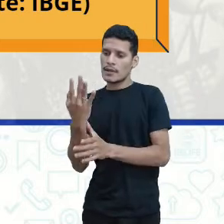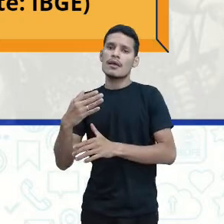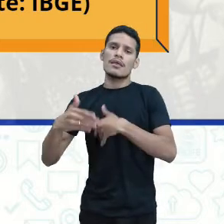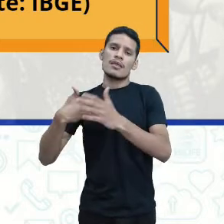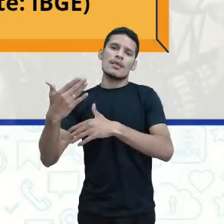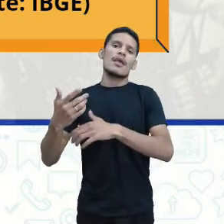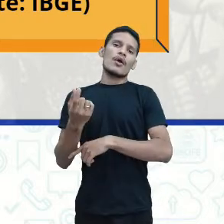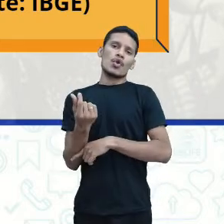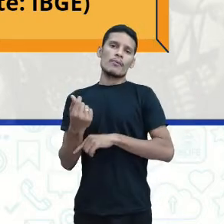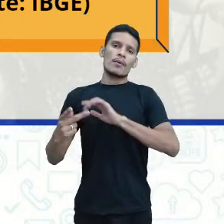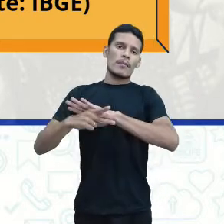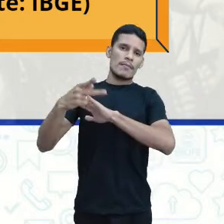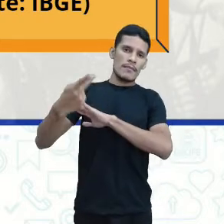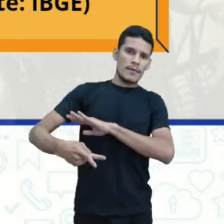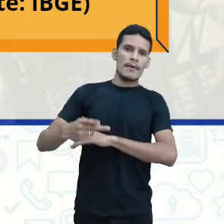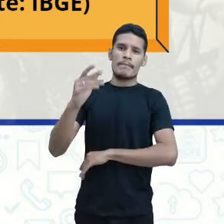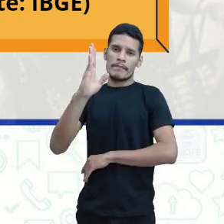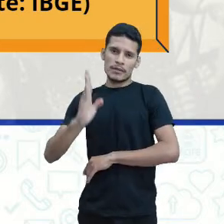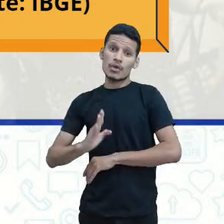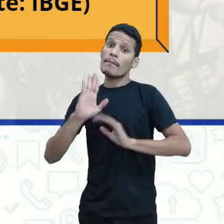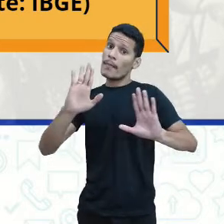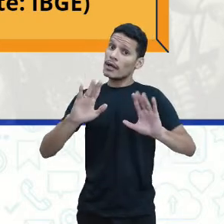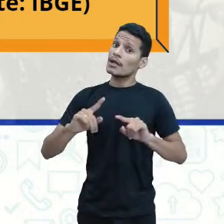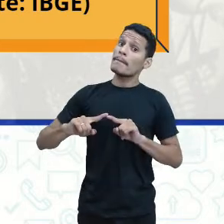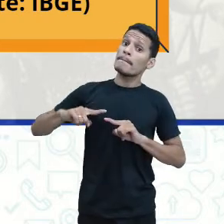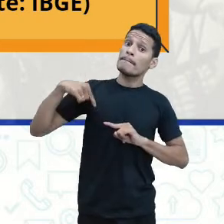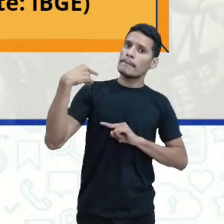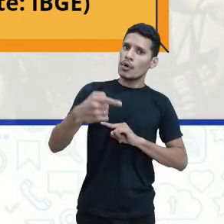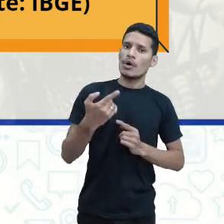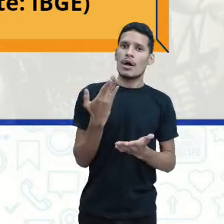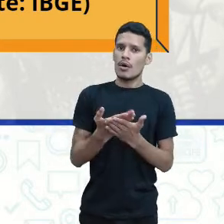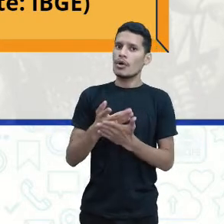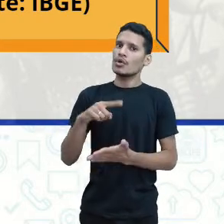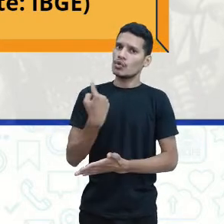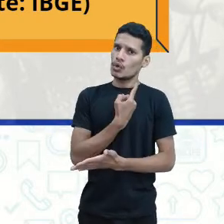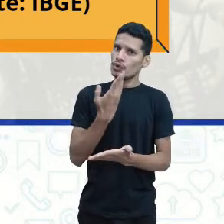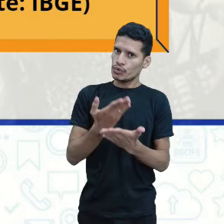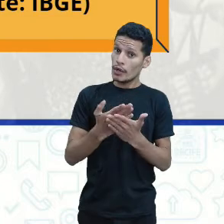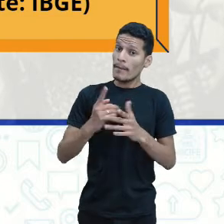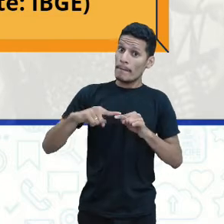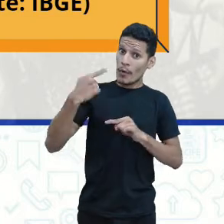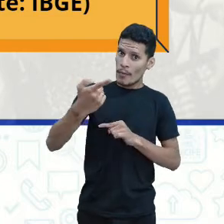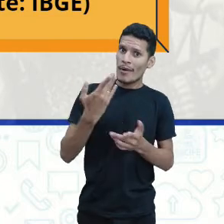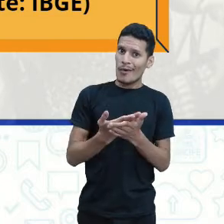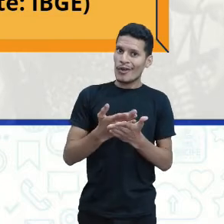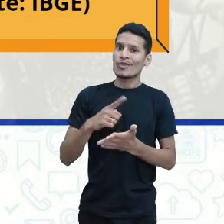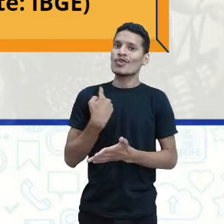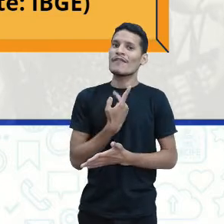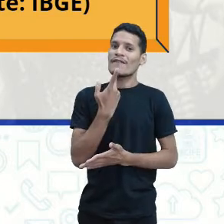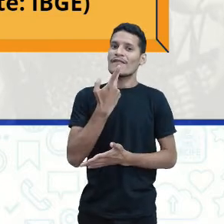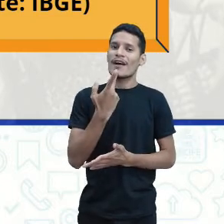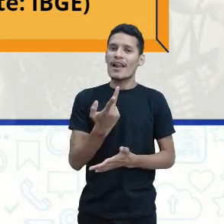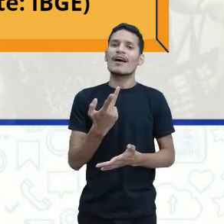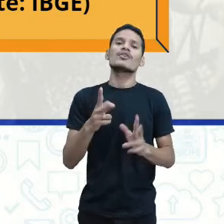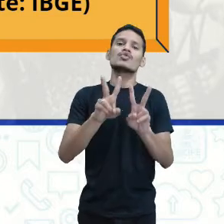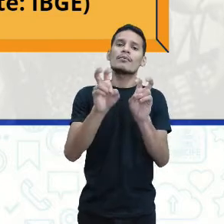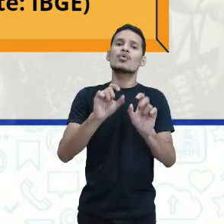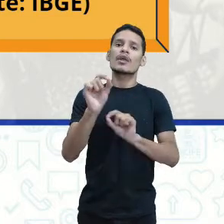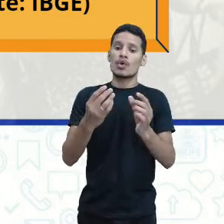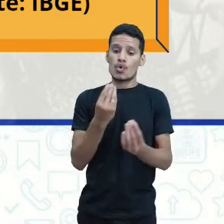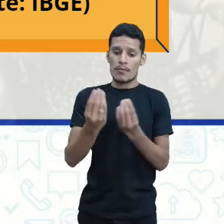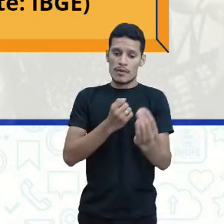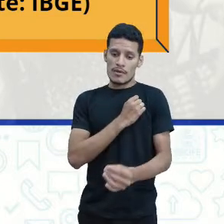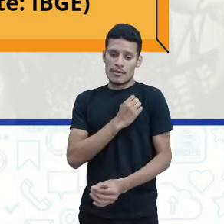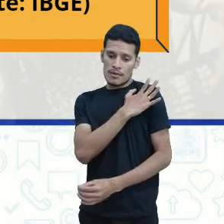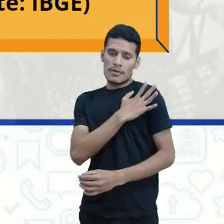para o Brasil, mas essa é uma questão que a gente vai ver na próxima aula. Então, na próxima aula a gente vai ver como a ditadura conseguiu